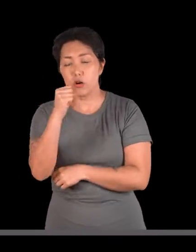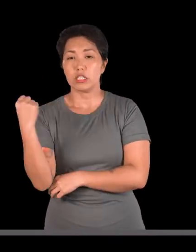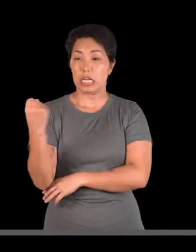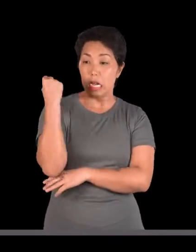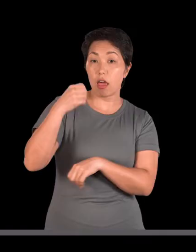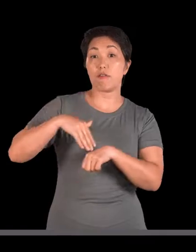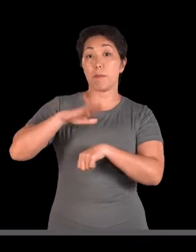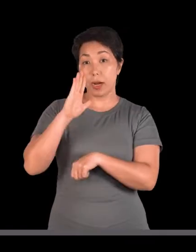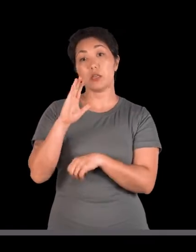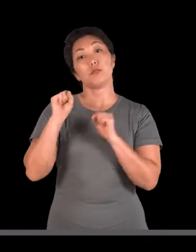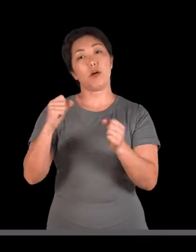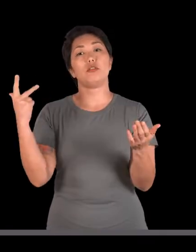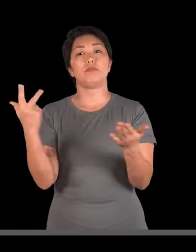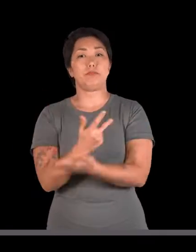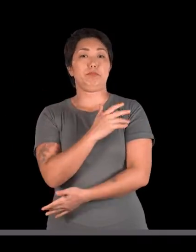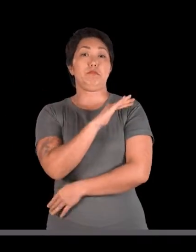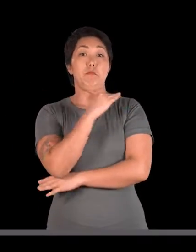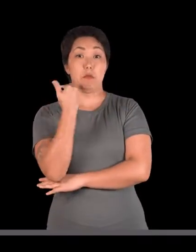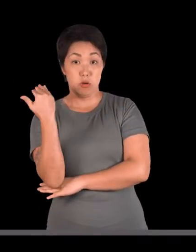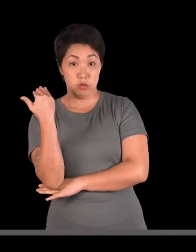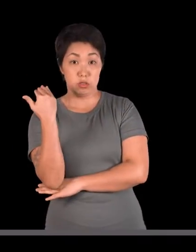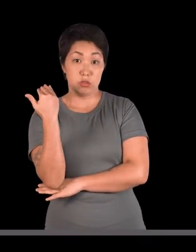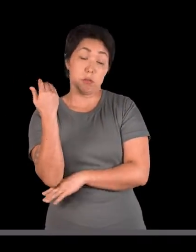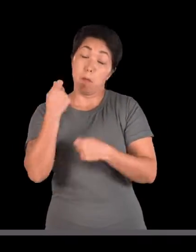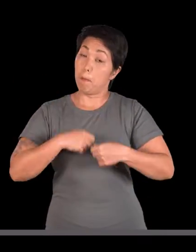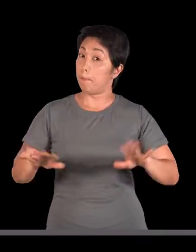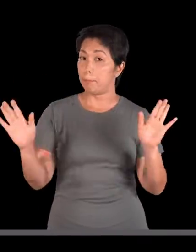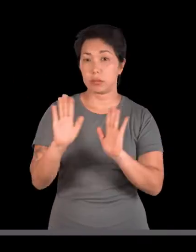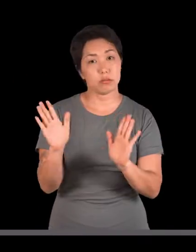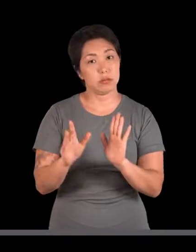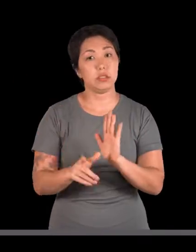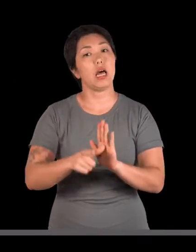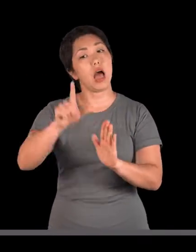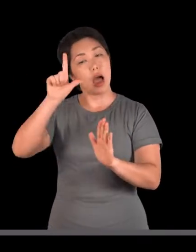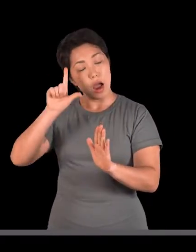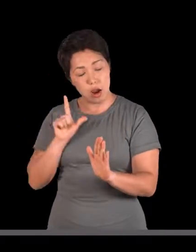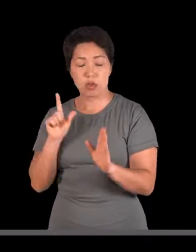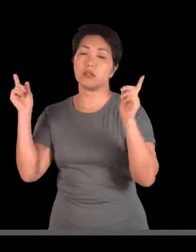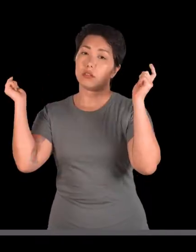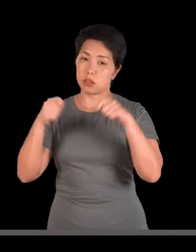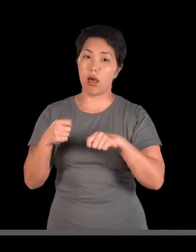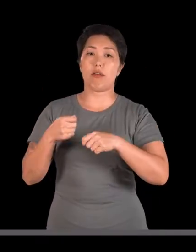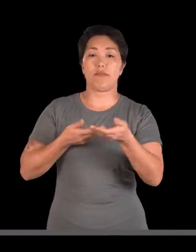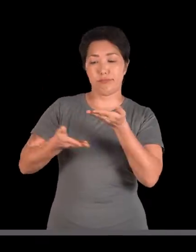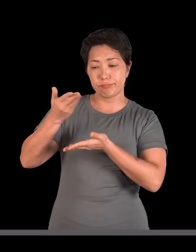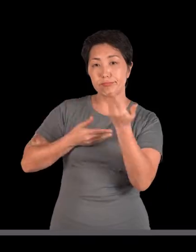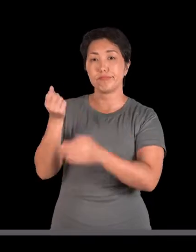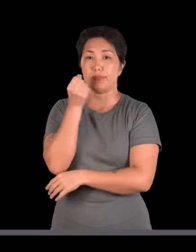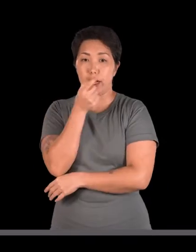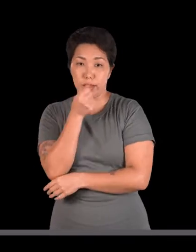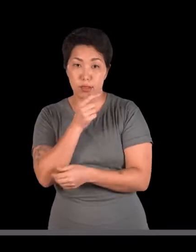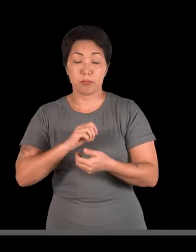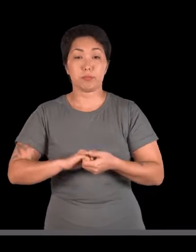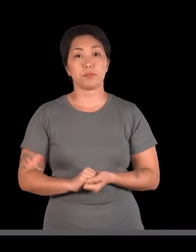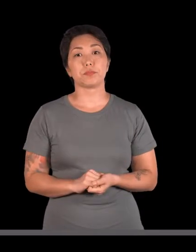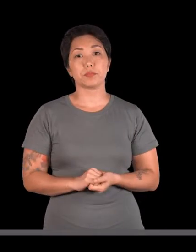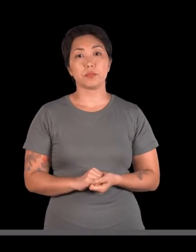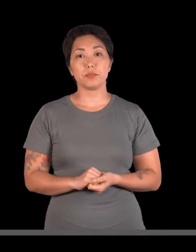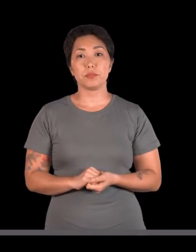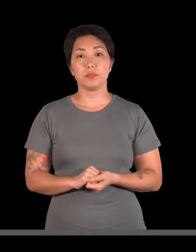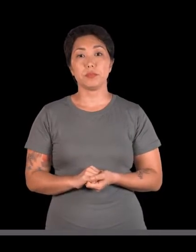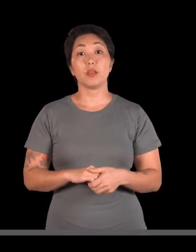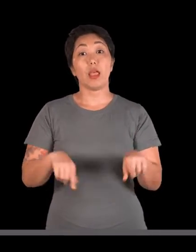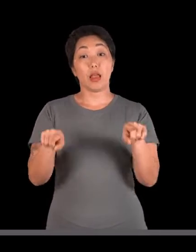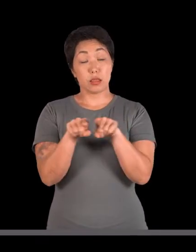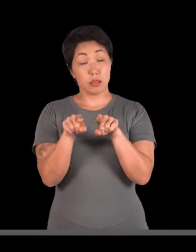nervoso, potencialmente fatal, levando à morte. Então, não é necessário chegar a esse ponto porque ela é perfeitamente tratável com antibiótico.